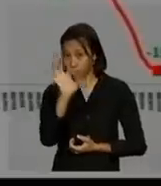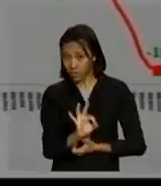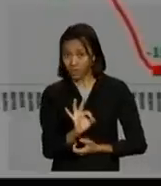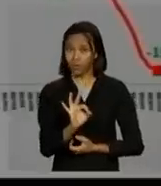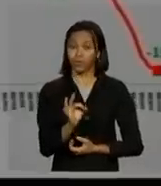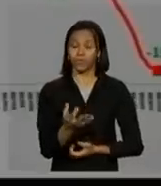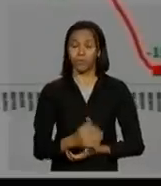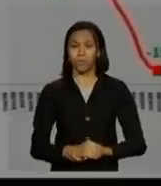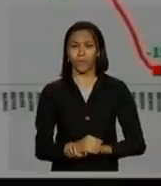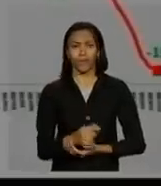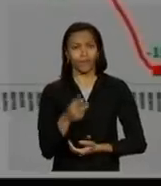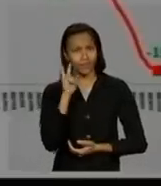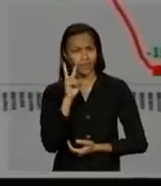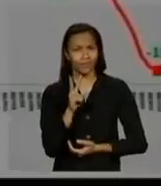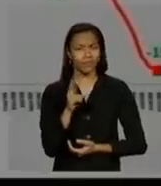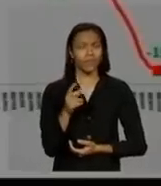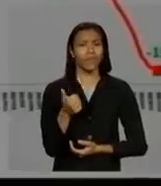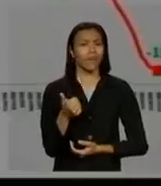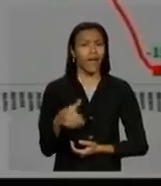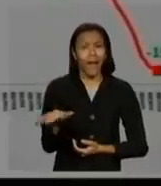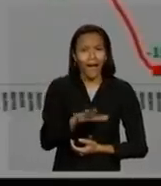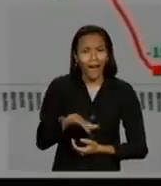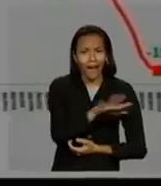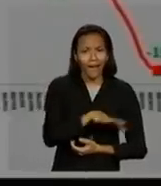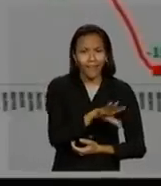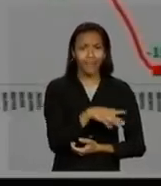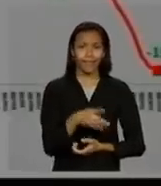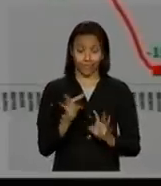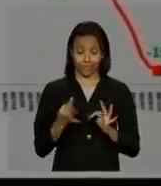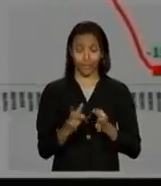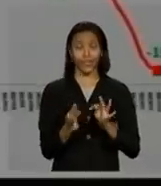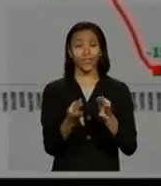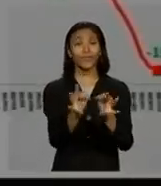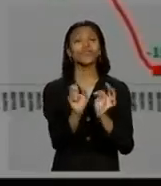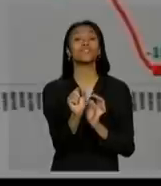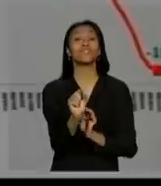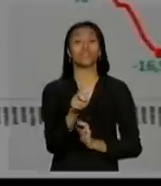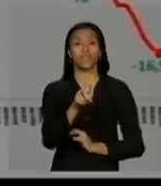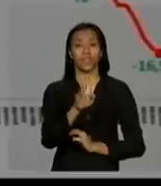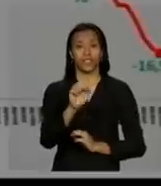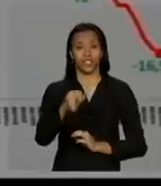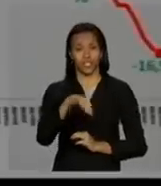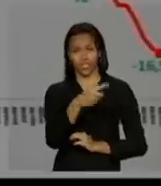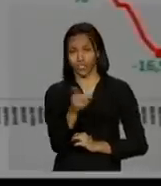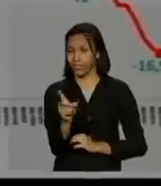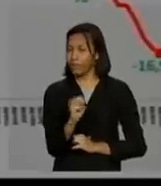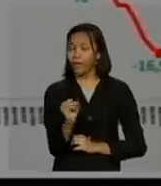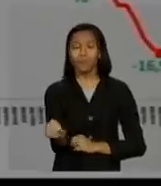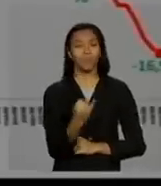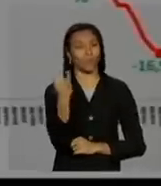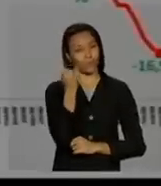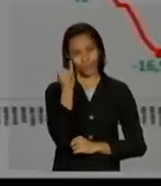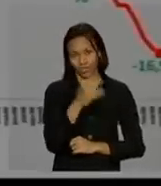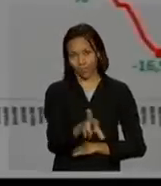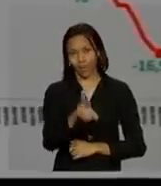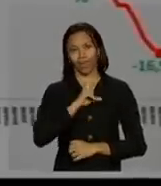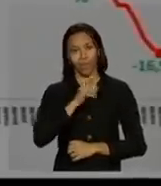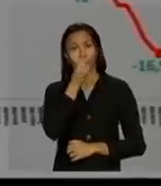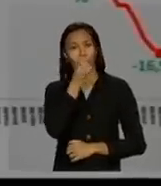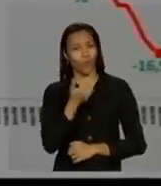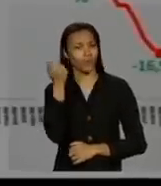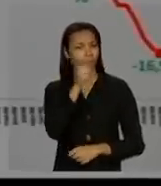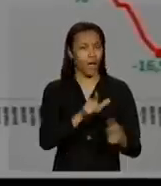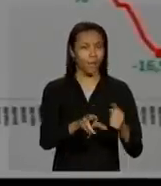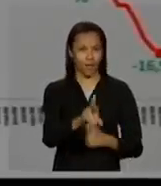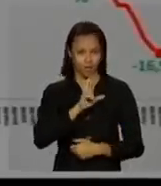se não há área em que tecnologias de gestão são decisivas do resultado vamos vamos